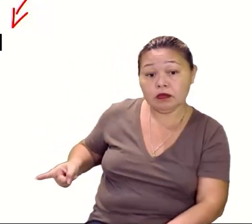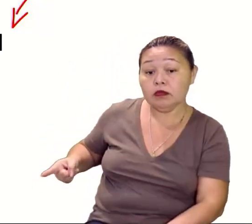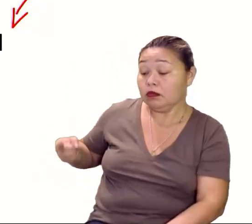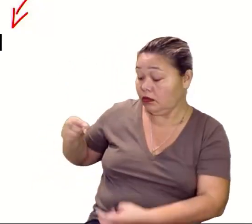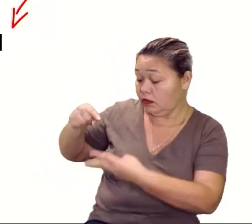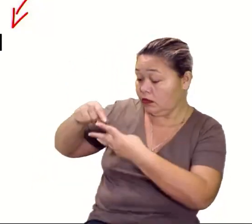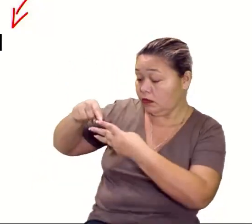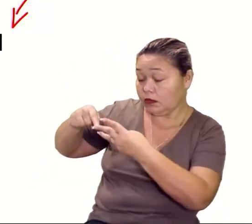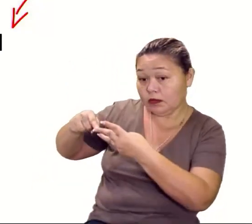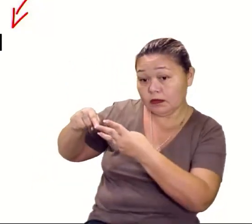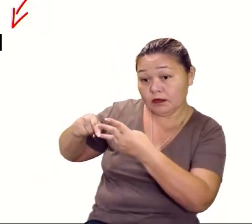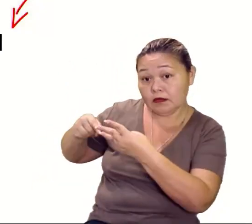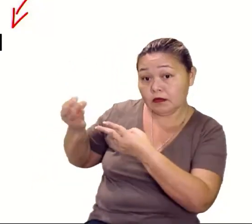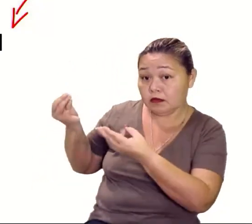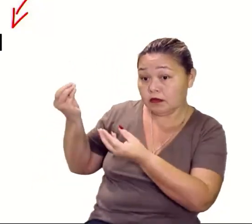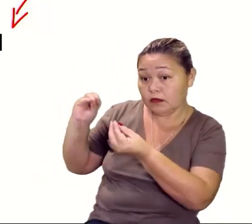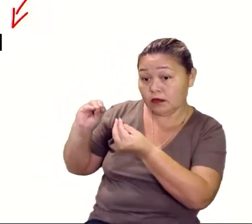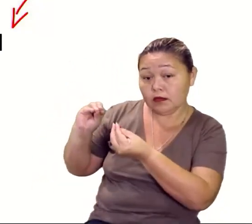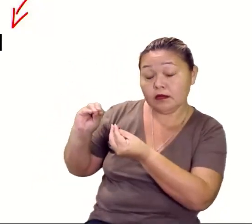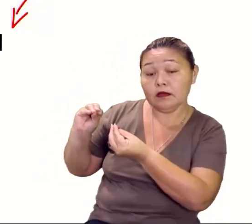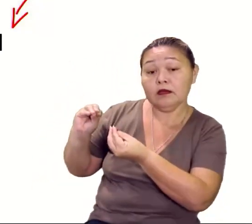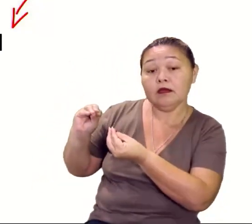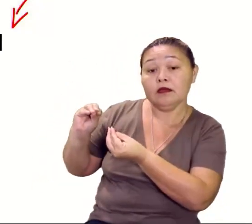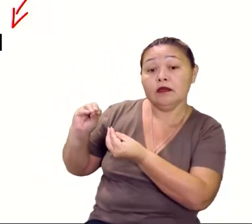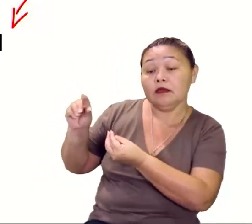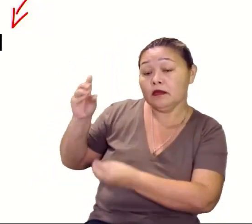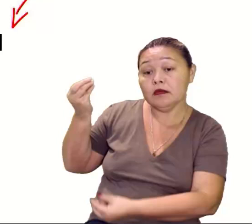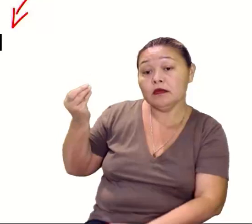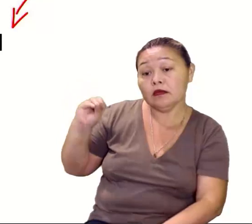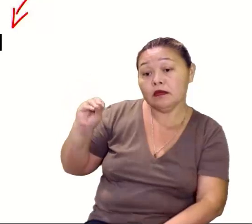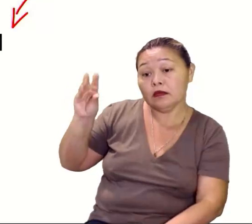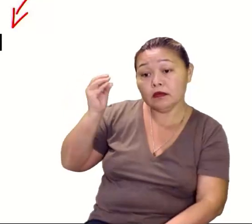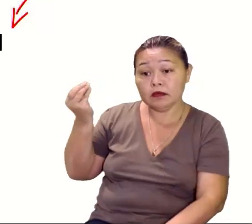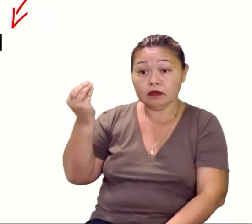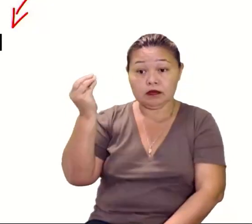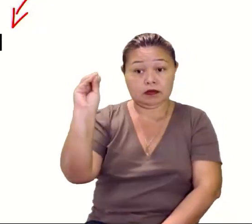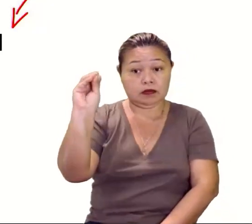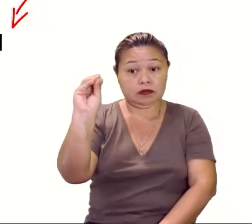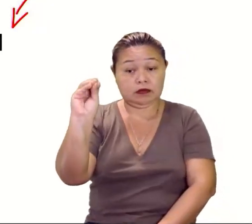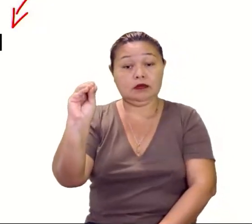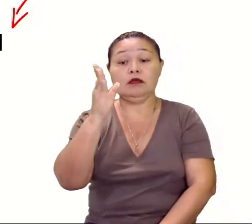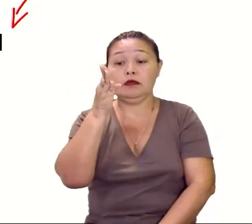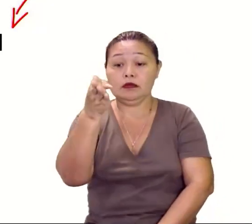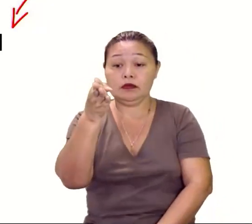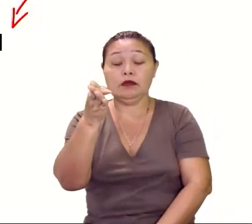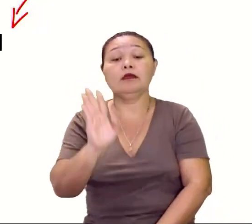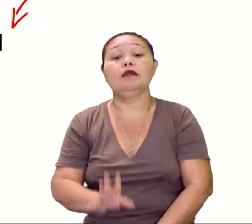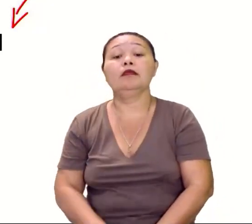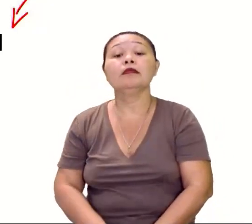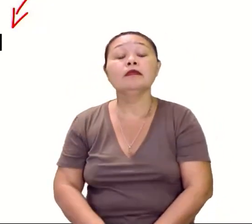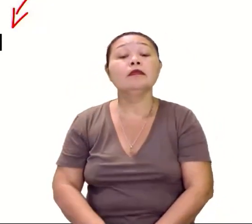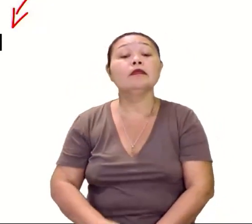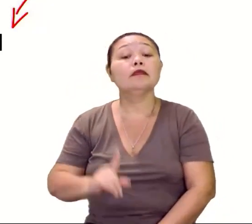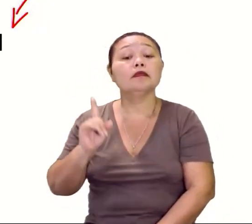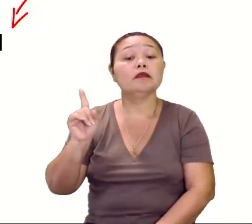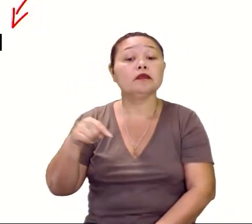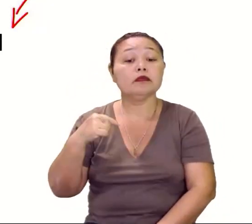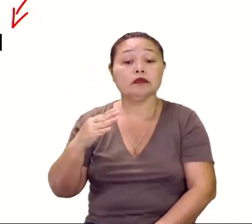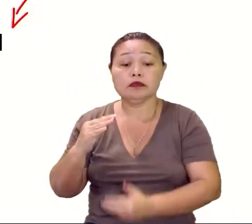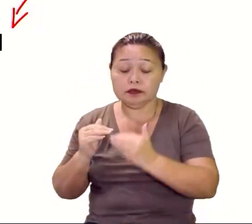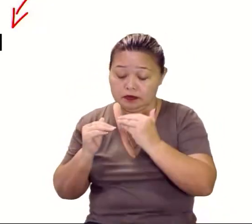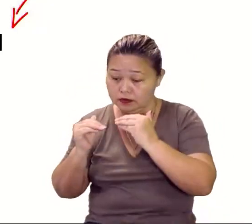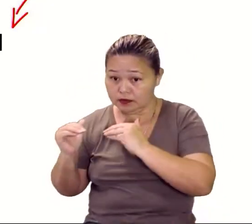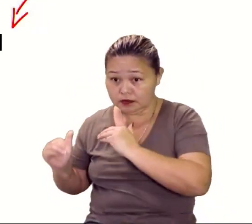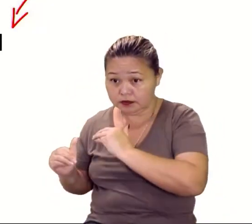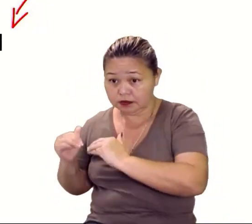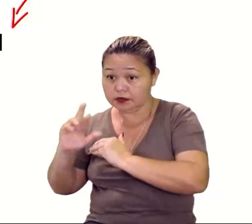cultivam os 3 grãos. Os 3 grãos. Então, onde a gente vai colocar no 20? Lá no meiozinho. No centro de tudo. E é de baixo para cima que